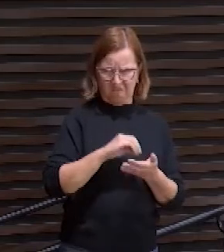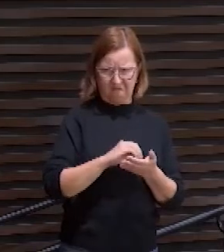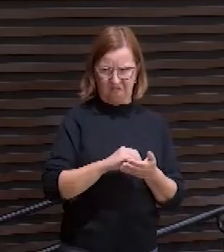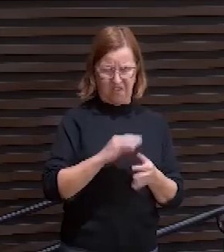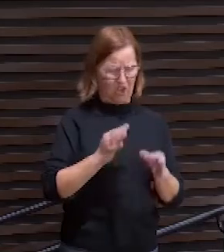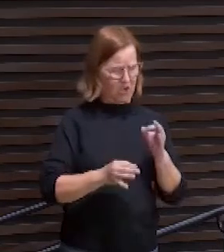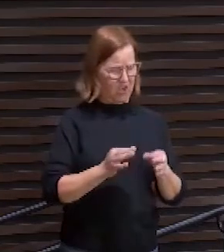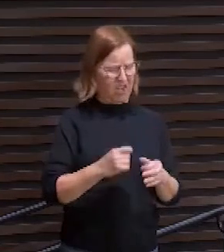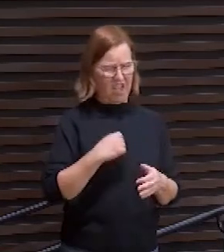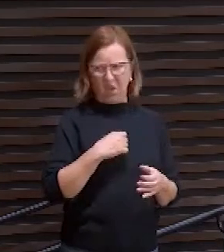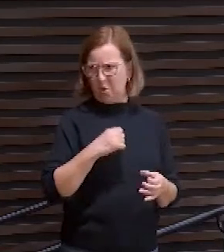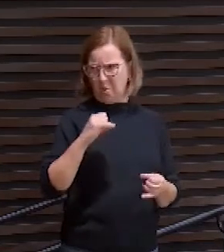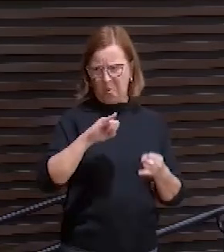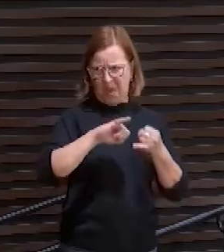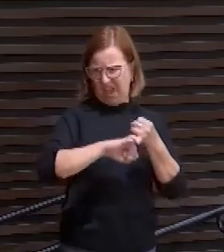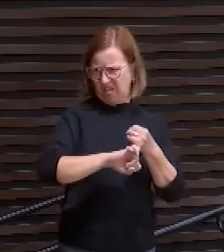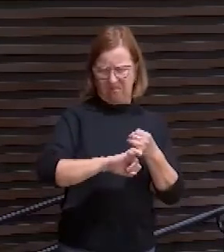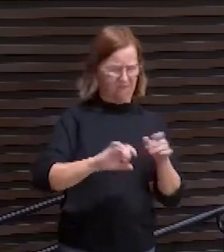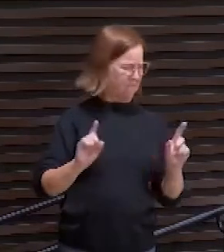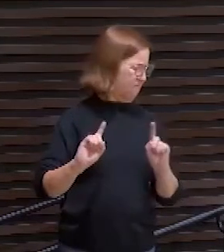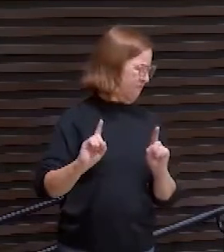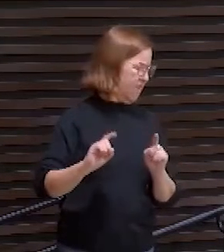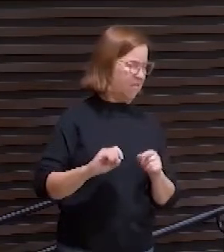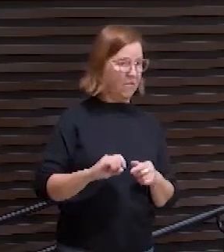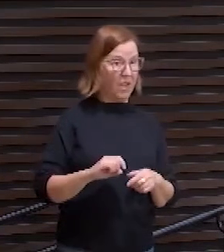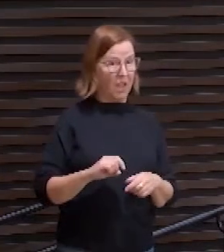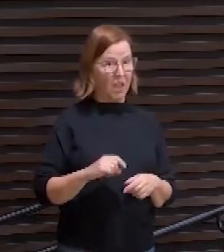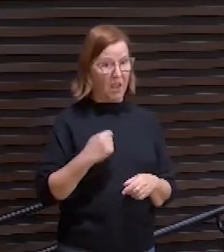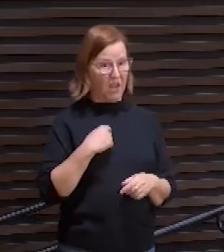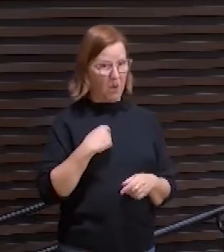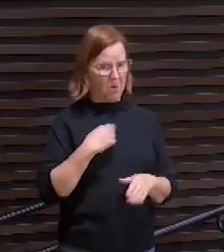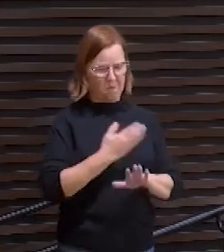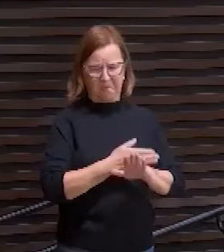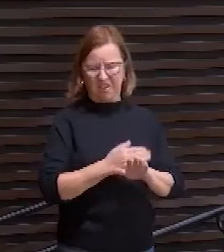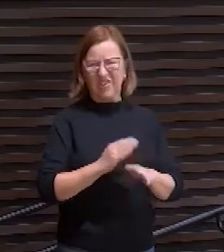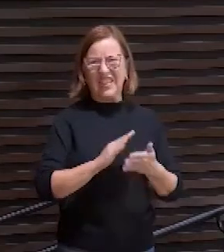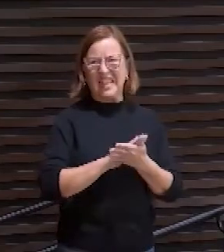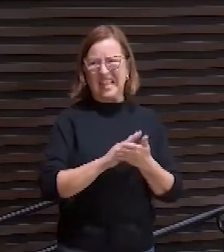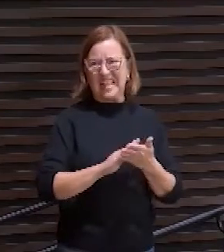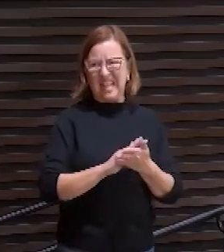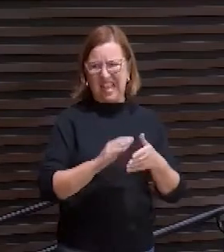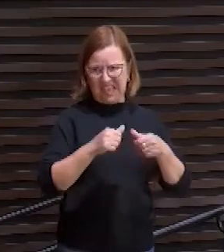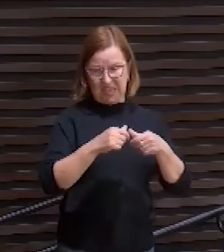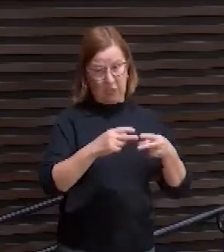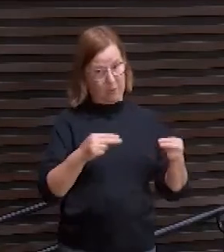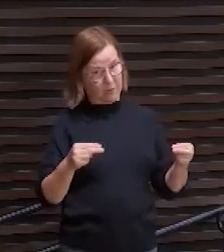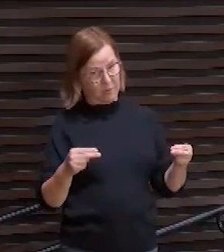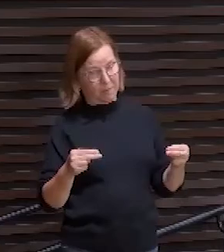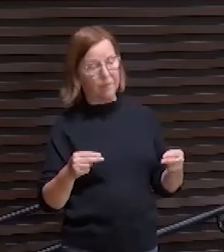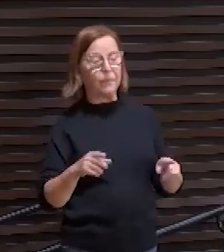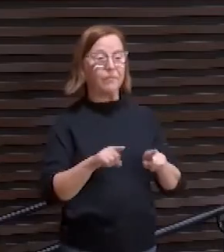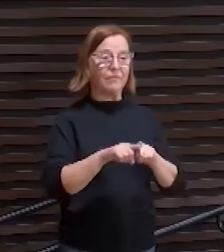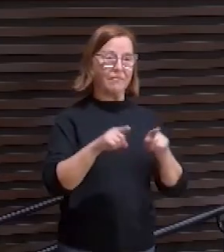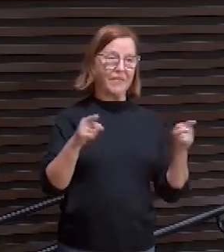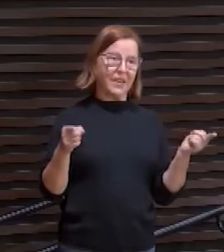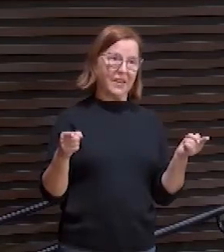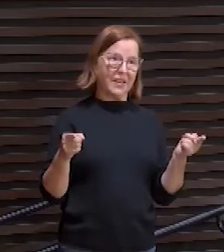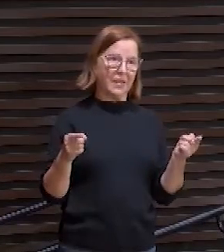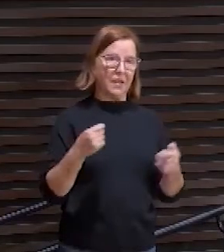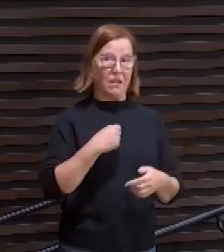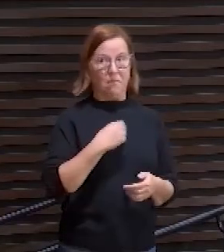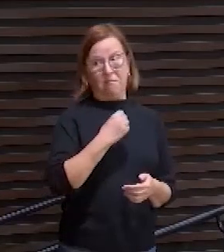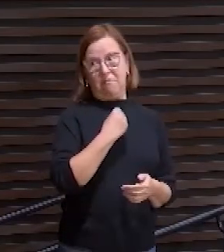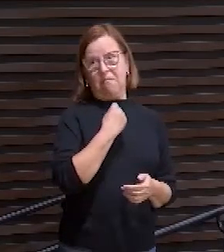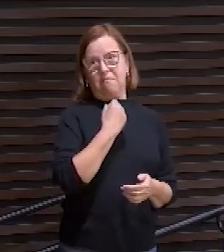não sou adúltero, eu não pratico nada disso. Portanto, eu sou